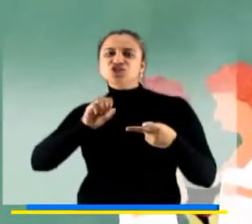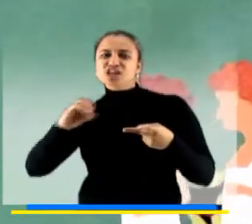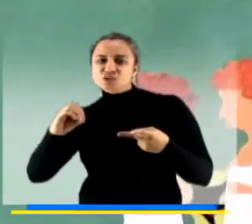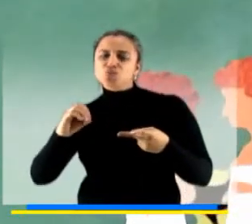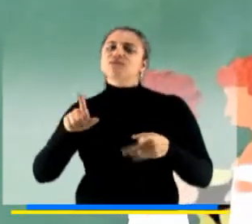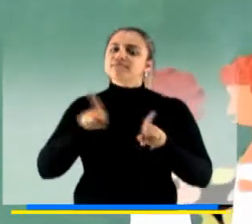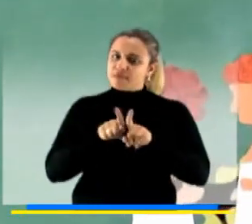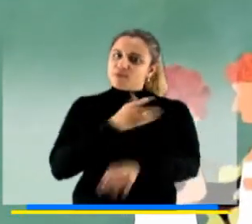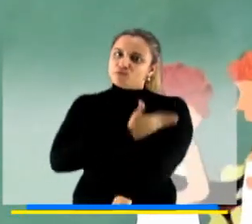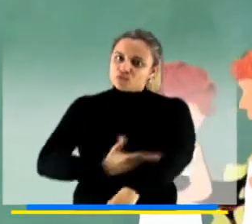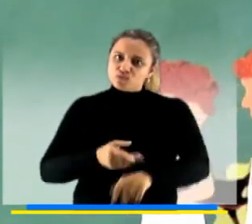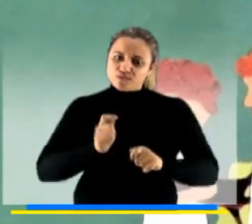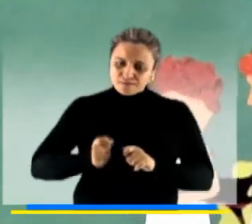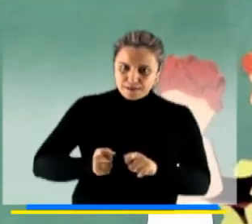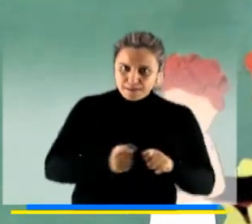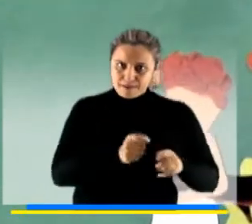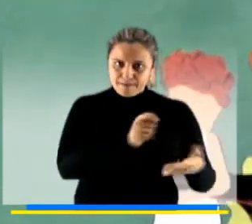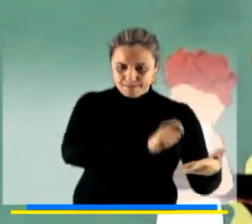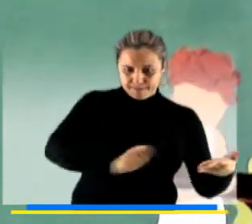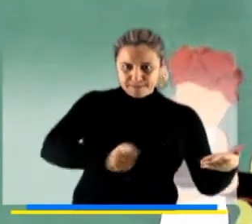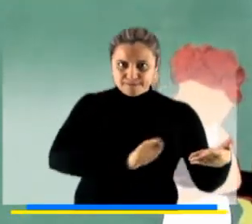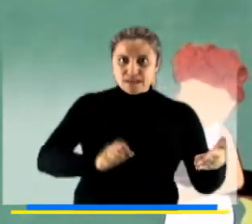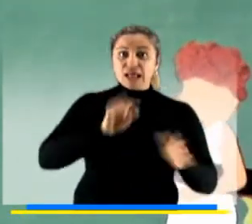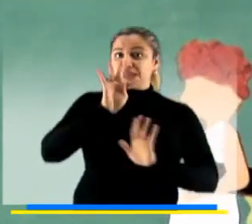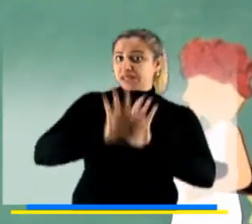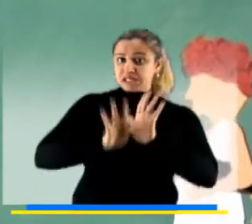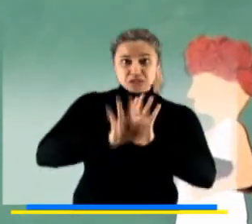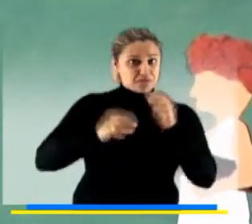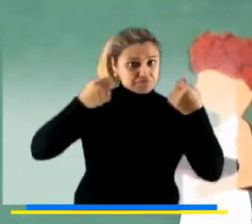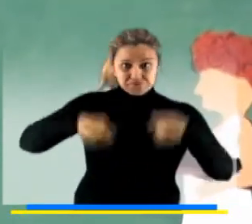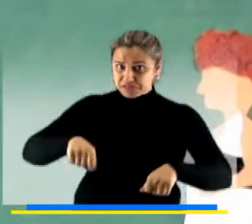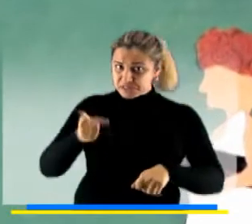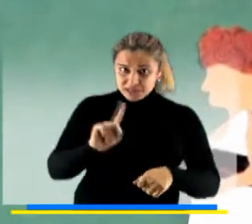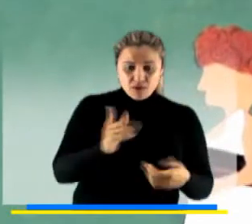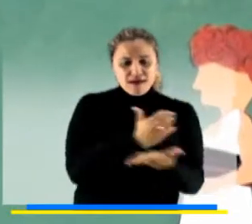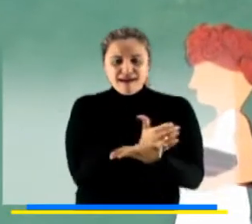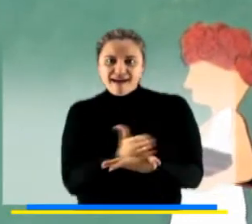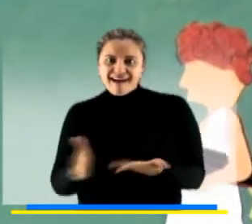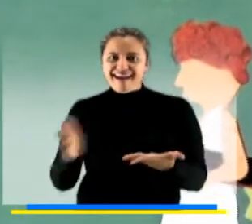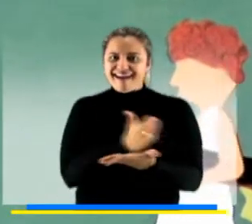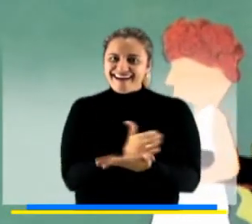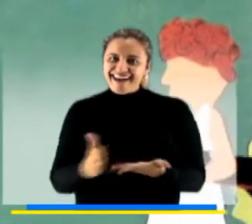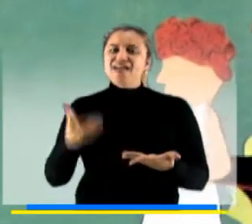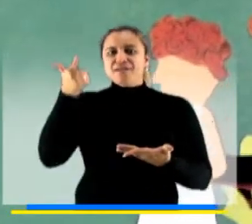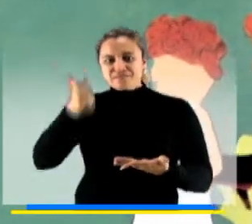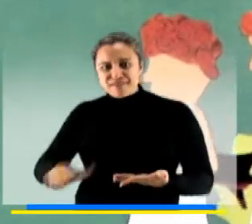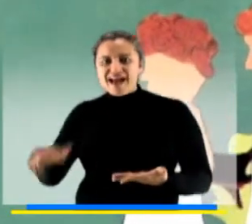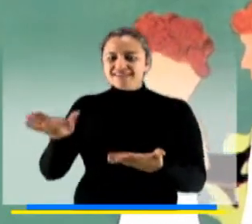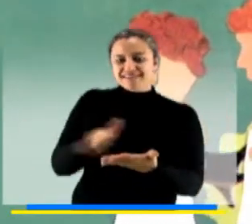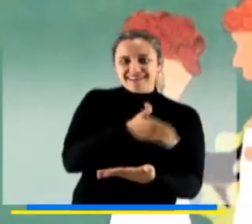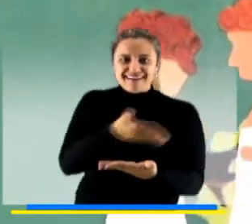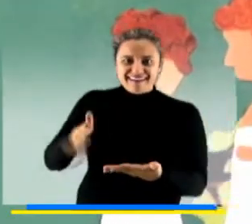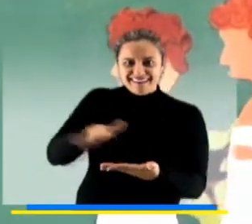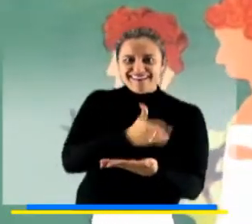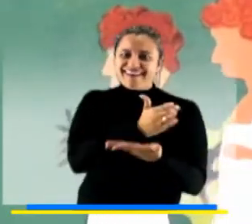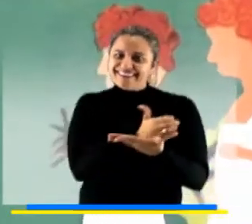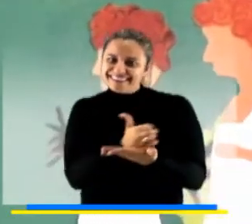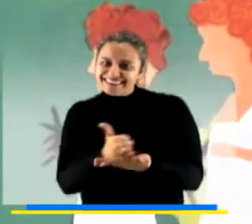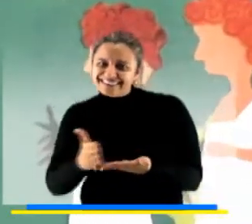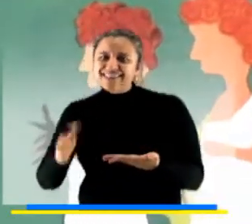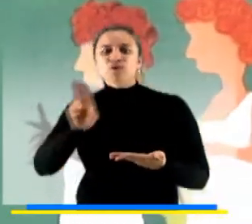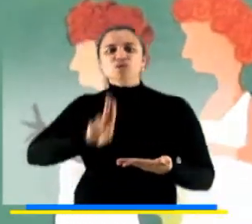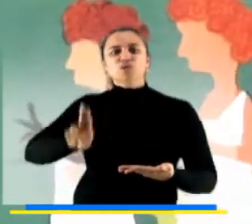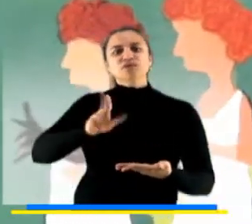escreviam. Quando não precisavam mais do texto, raspavam a cera, recobriam a tábua de novo e